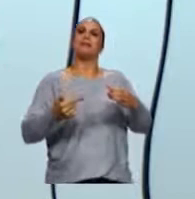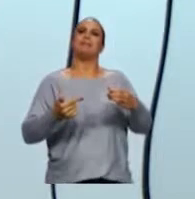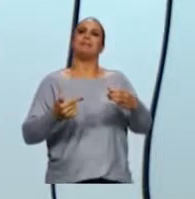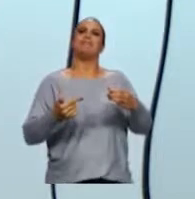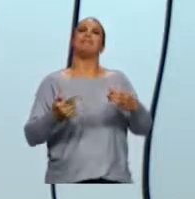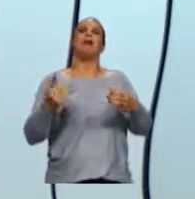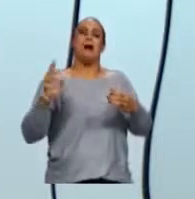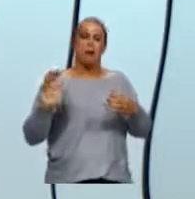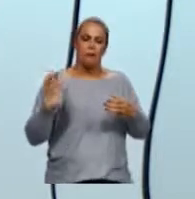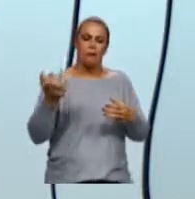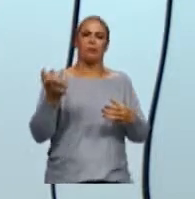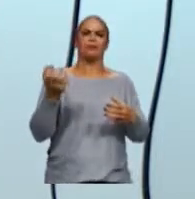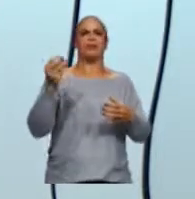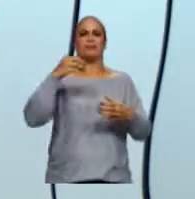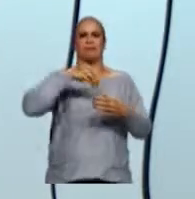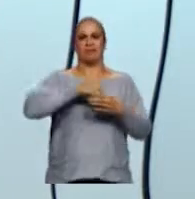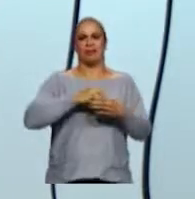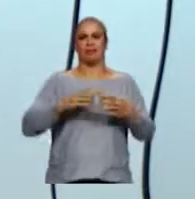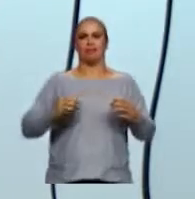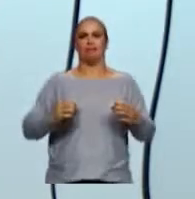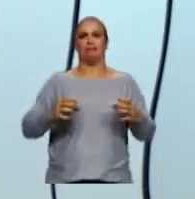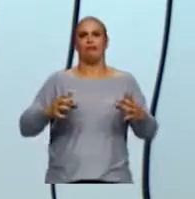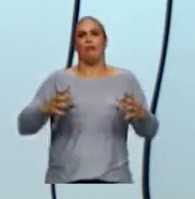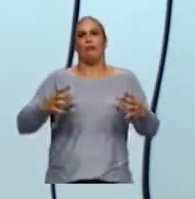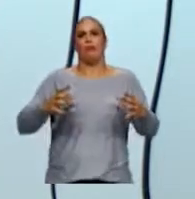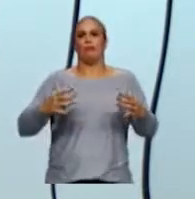pleura, ela é uma proteção do pulmão